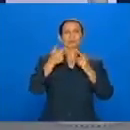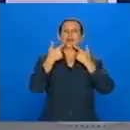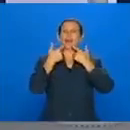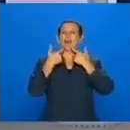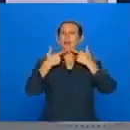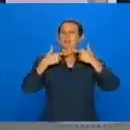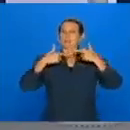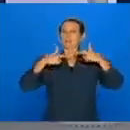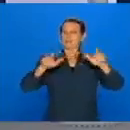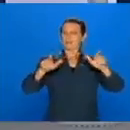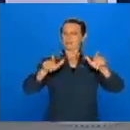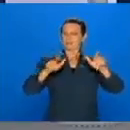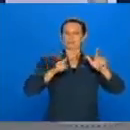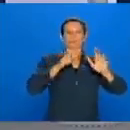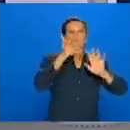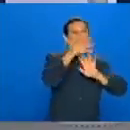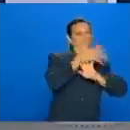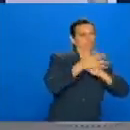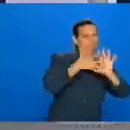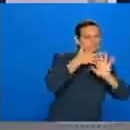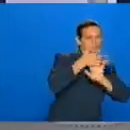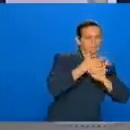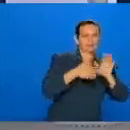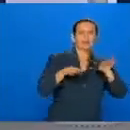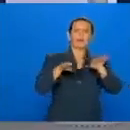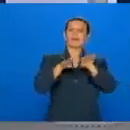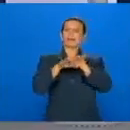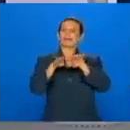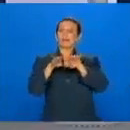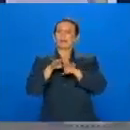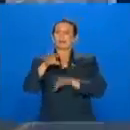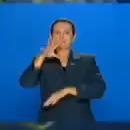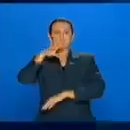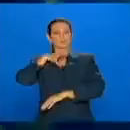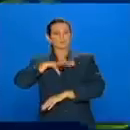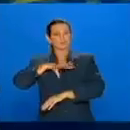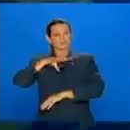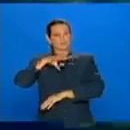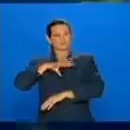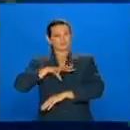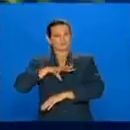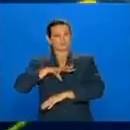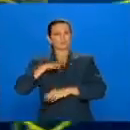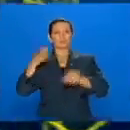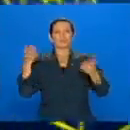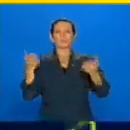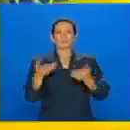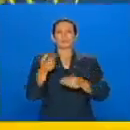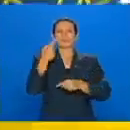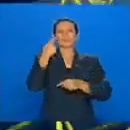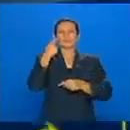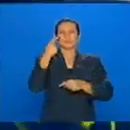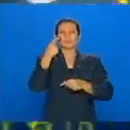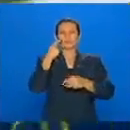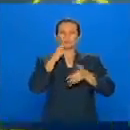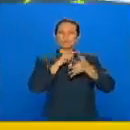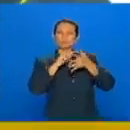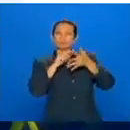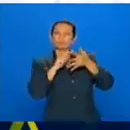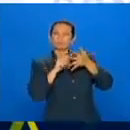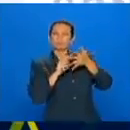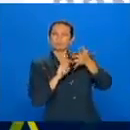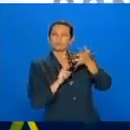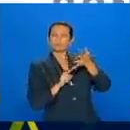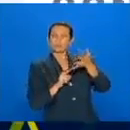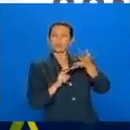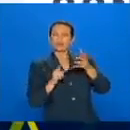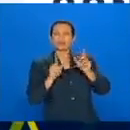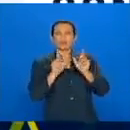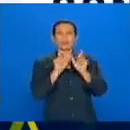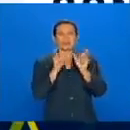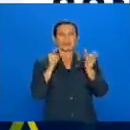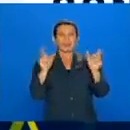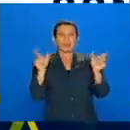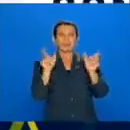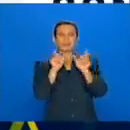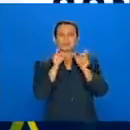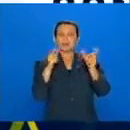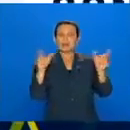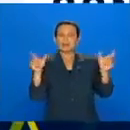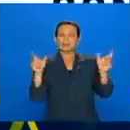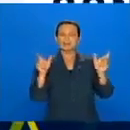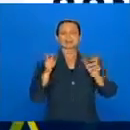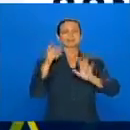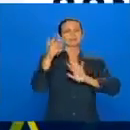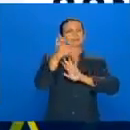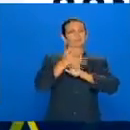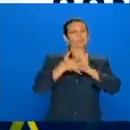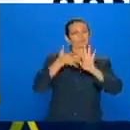os aspectos referentes à gramática da Libras. Então, para darmos prosseguimento, vamos abordar a